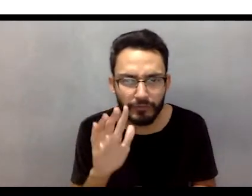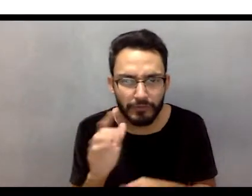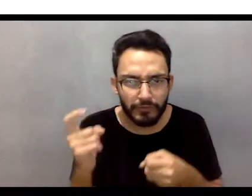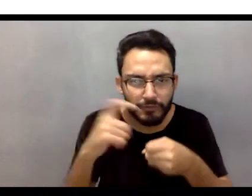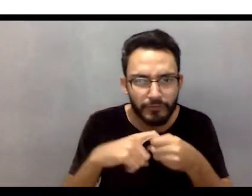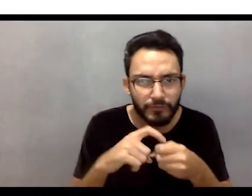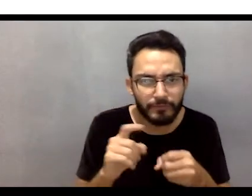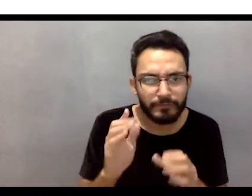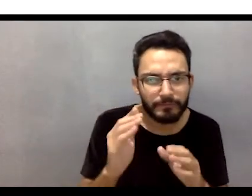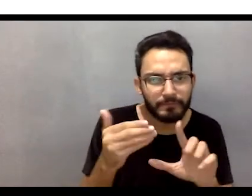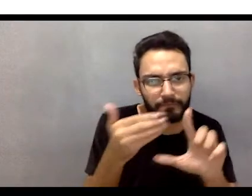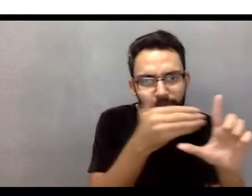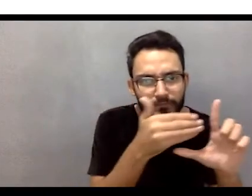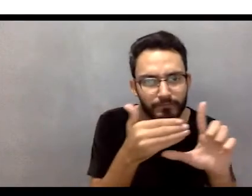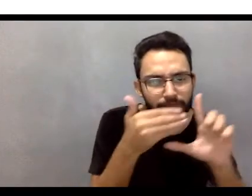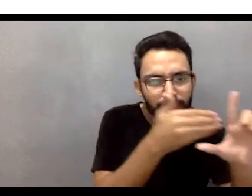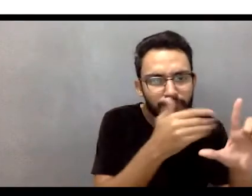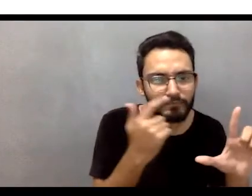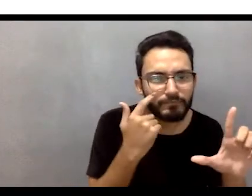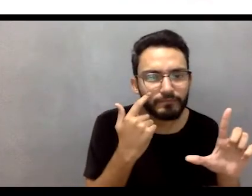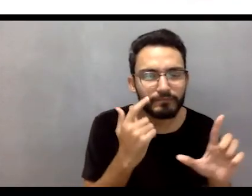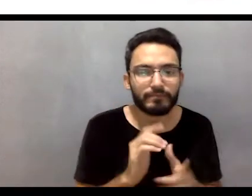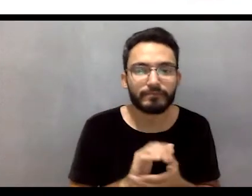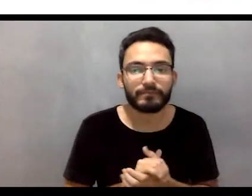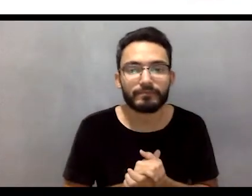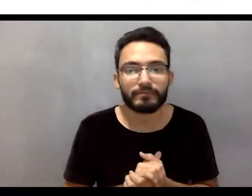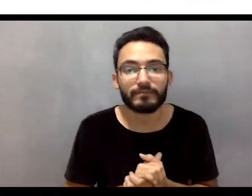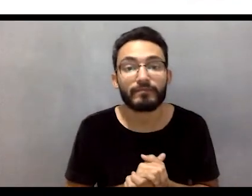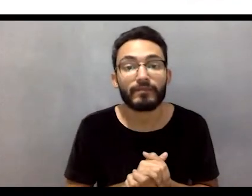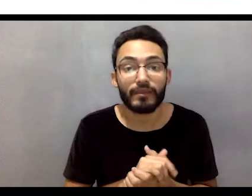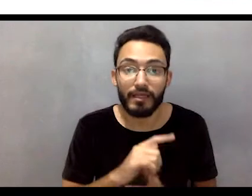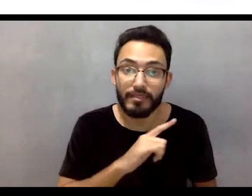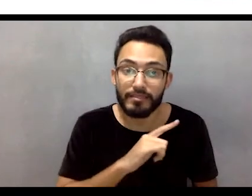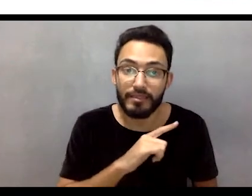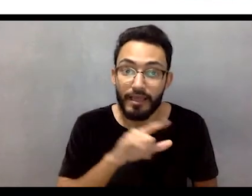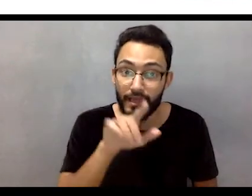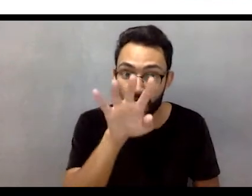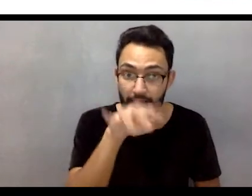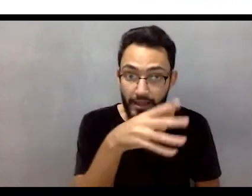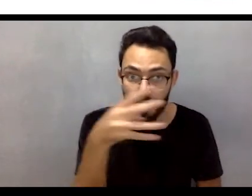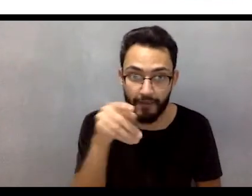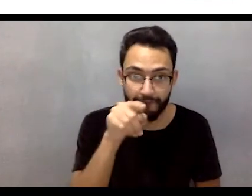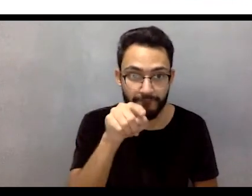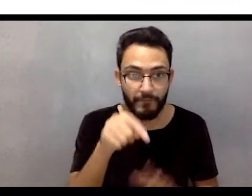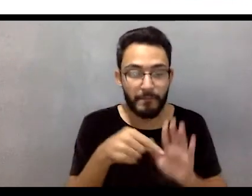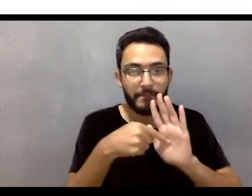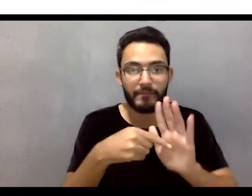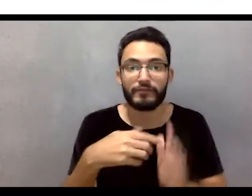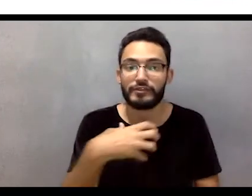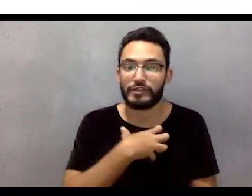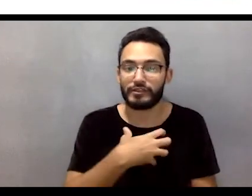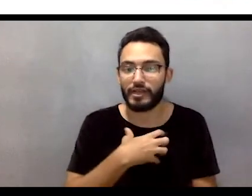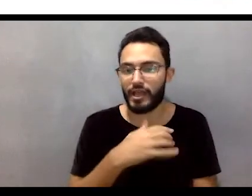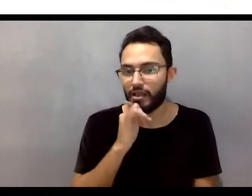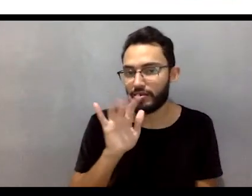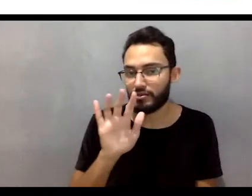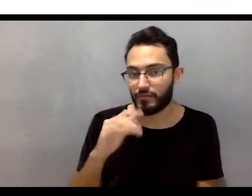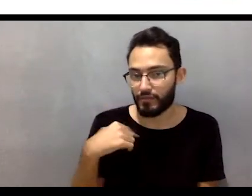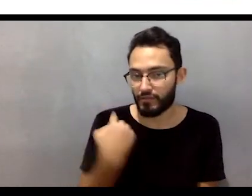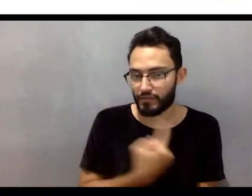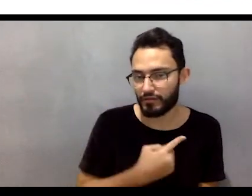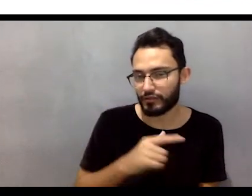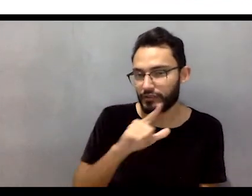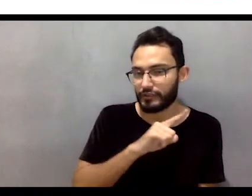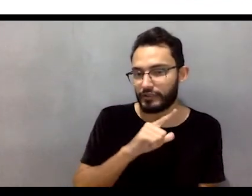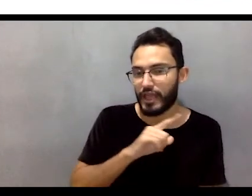voltar aqui. Nesse gráfico aqui, ele começa a fazer um pouco mais de sentido, tá? Então, aqui, quando a gente fala, a gente